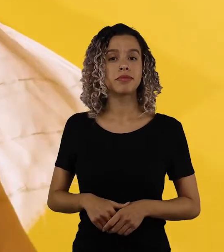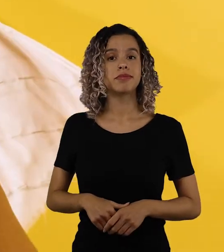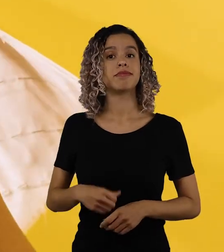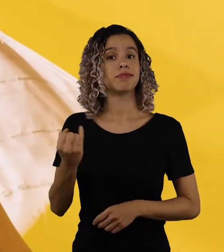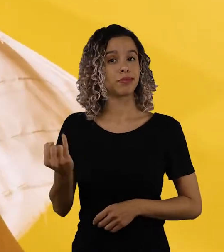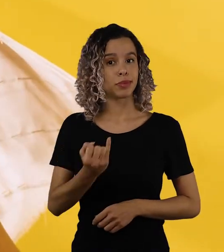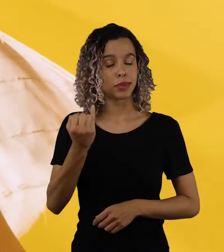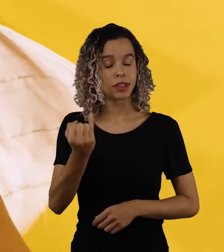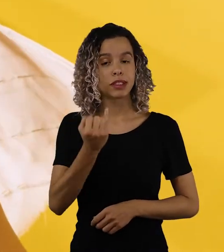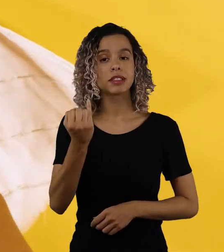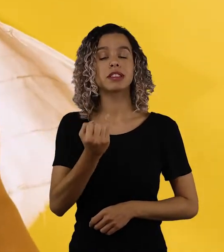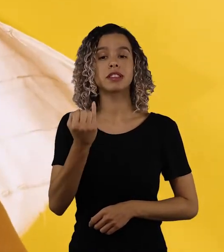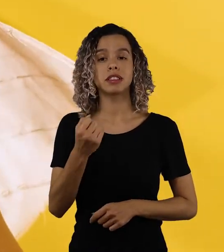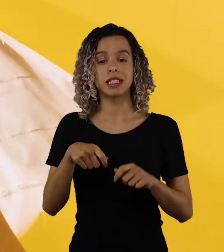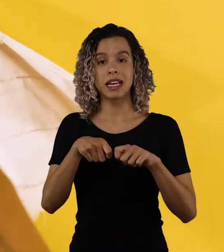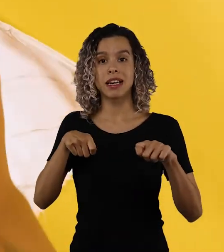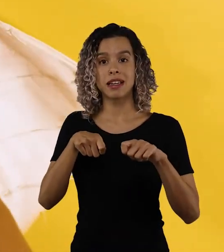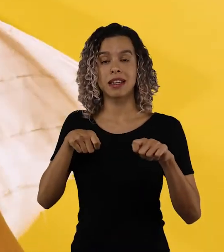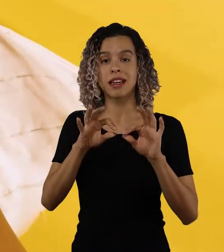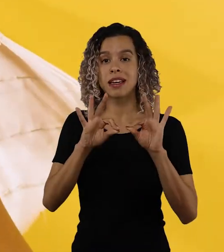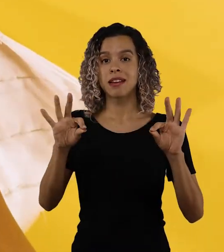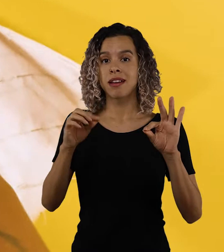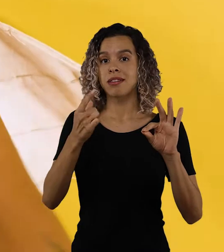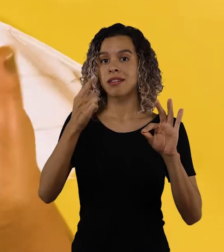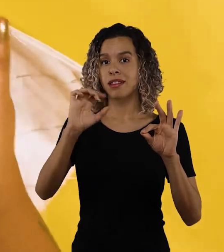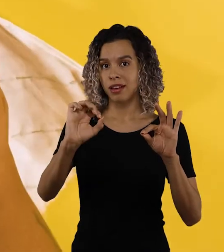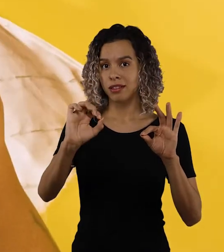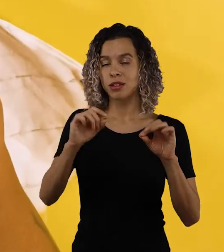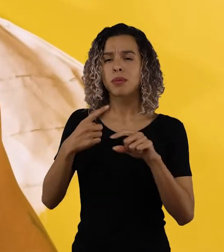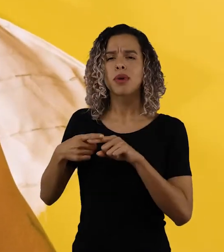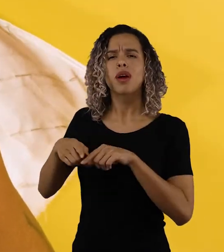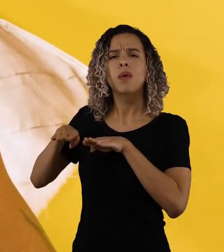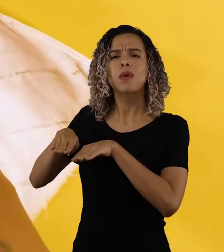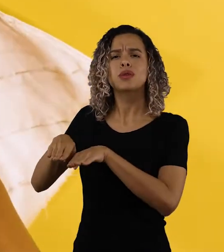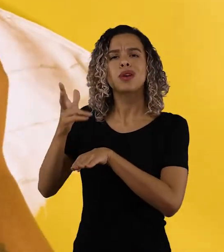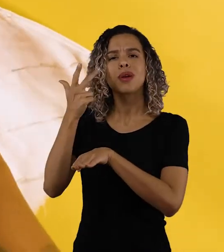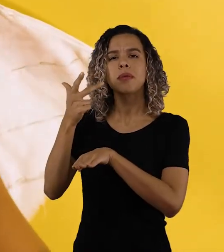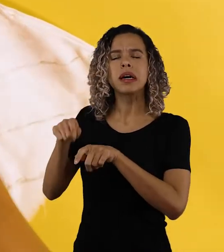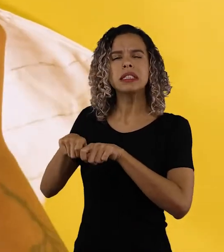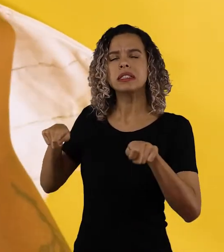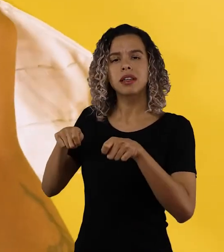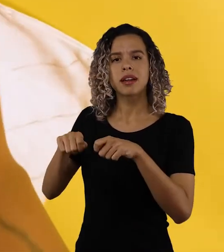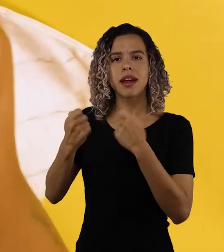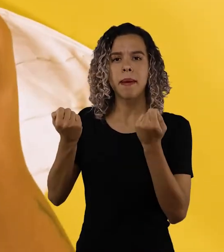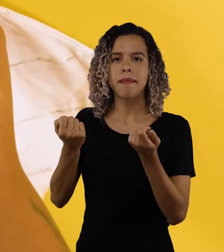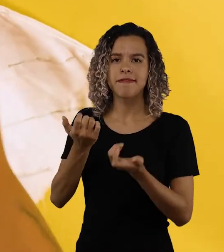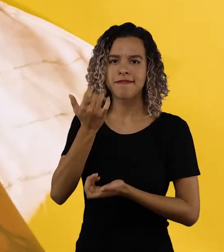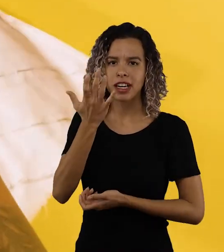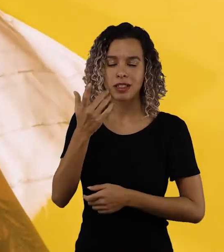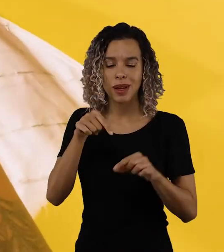Por isso que é muito importante nós usarmos a linha 10. Uma linha comum de costura, ela vai arrebentar com